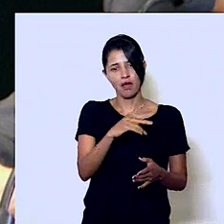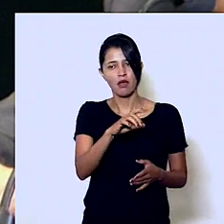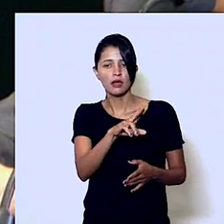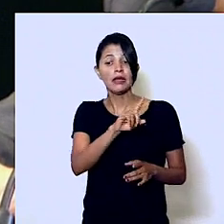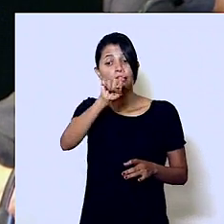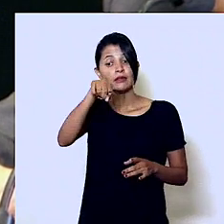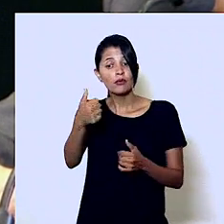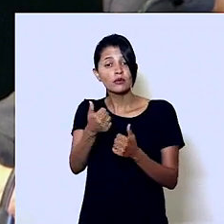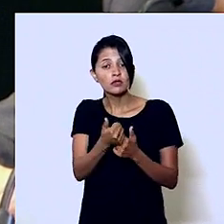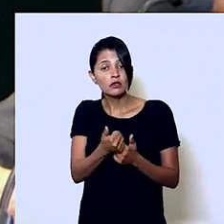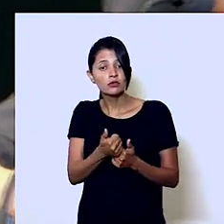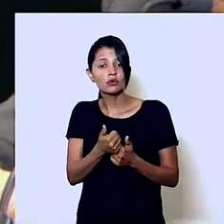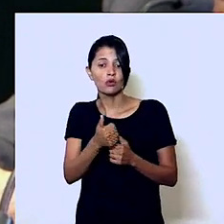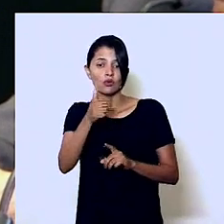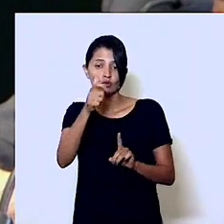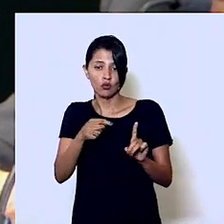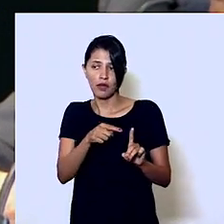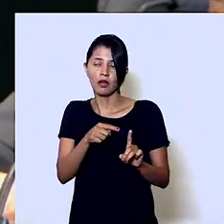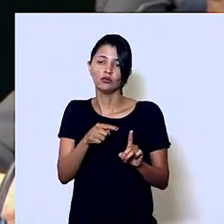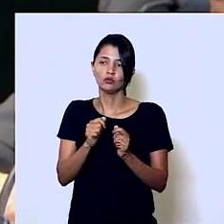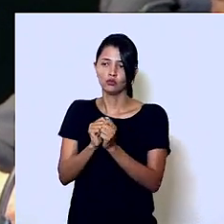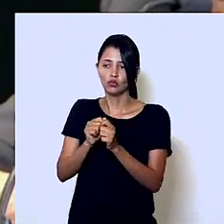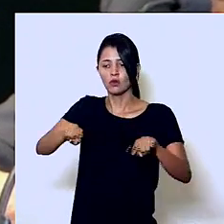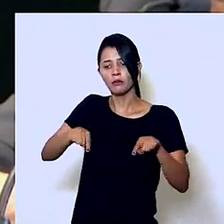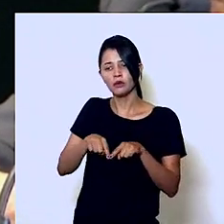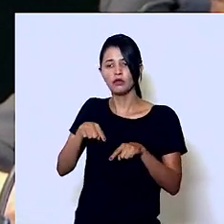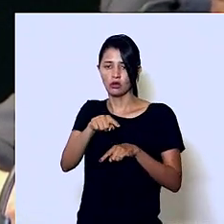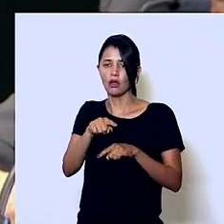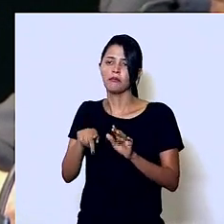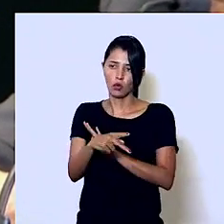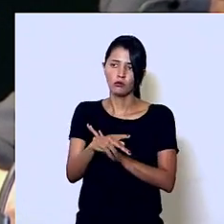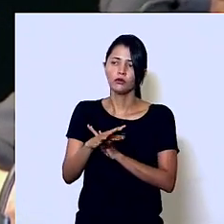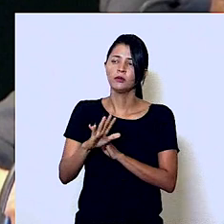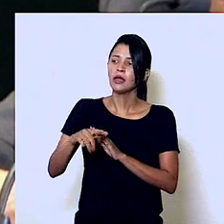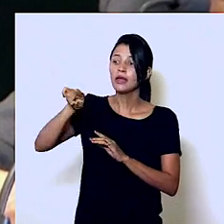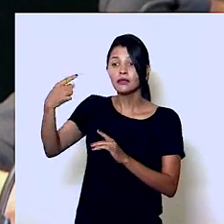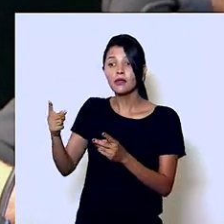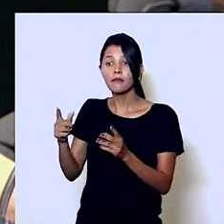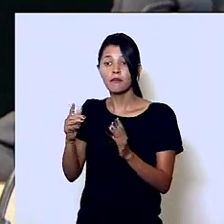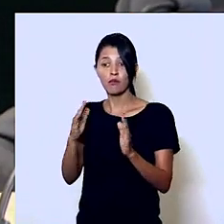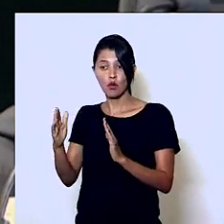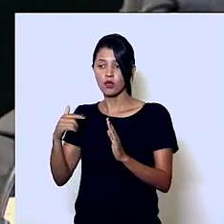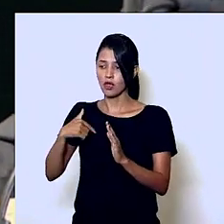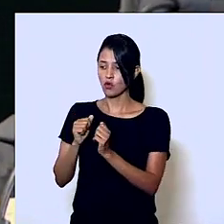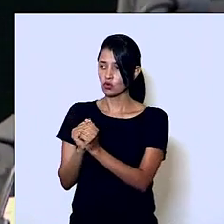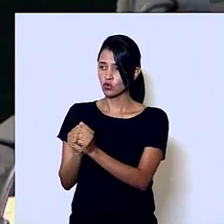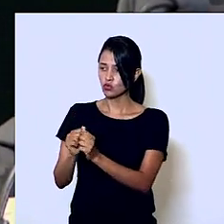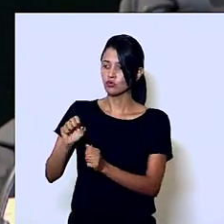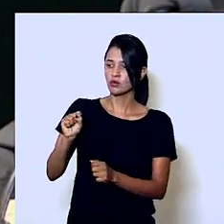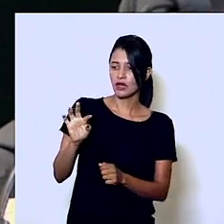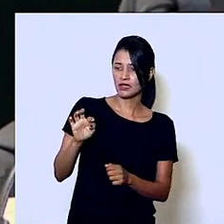Godofredo, no próprio gabinete do departamento. Depois eu e Estela já de volta de Genebra, fomos com ele para a